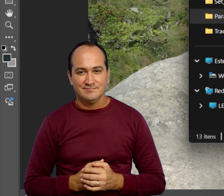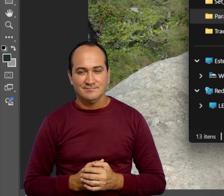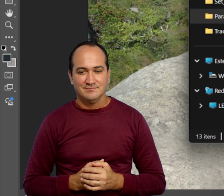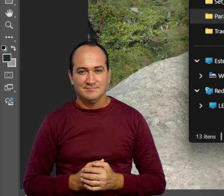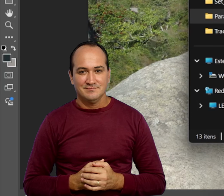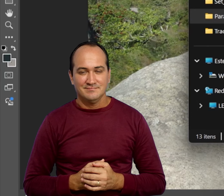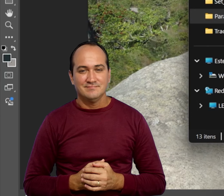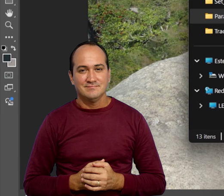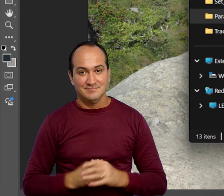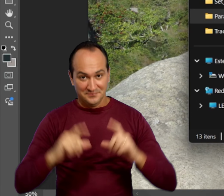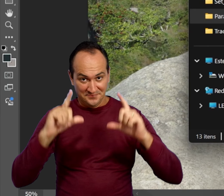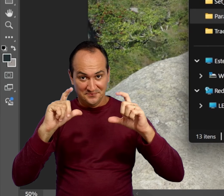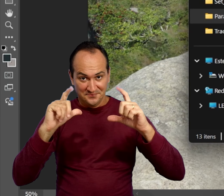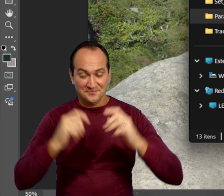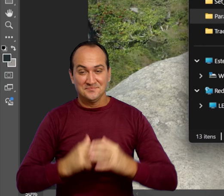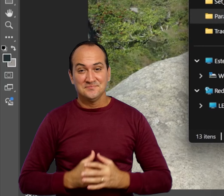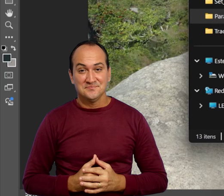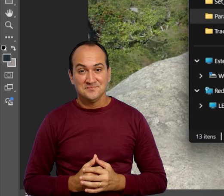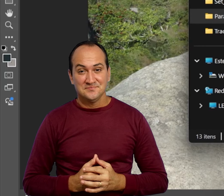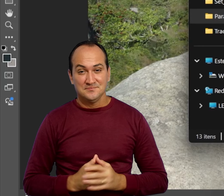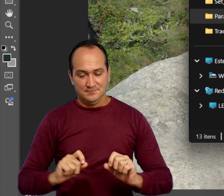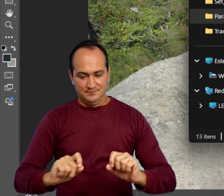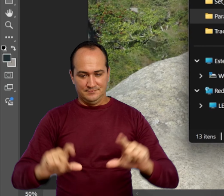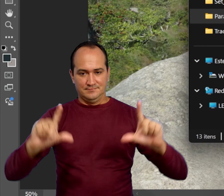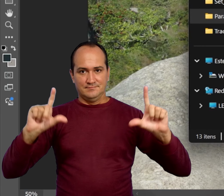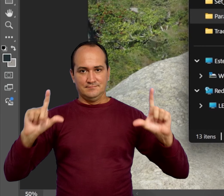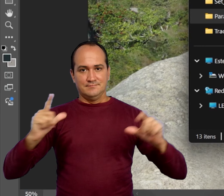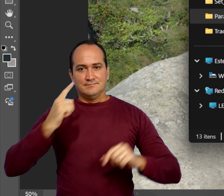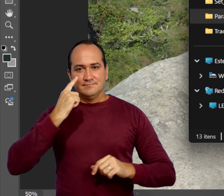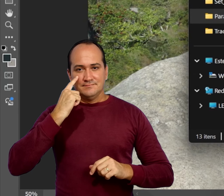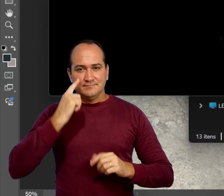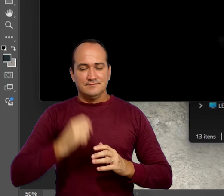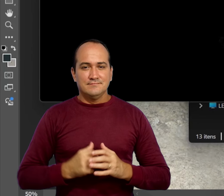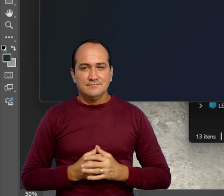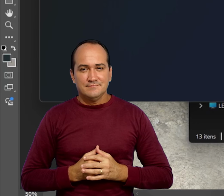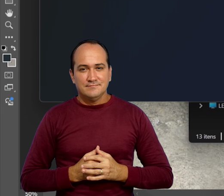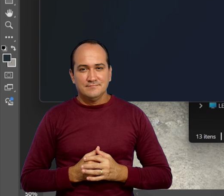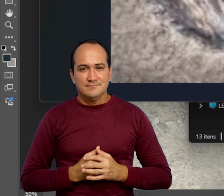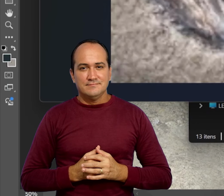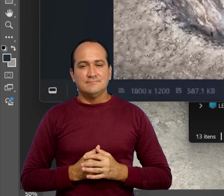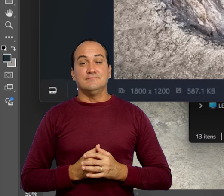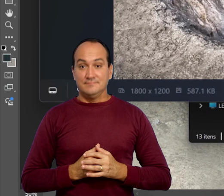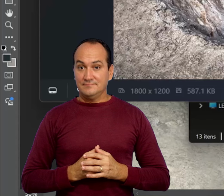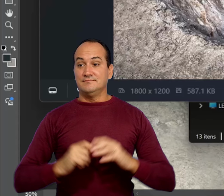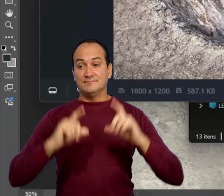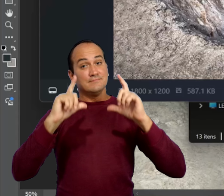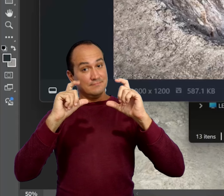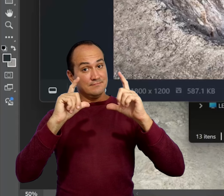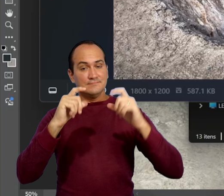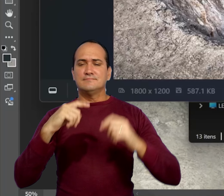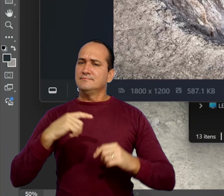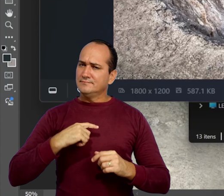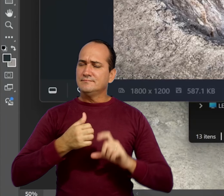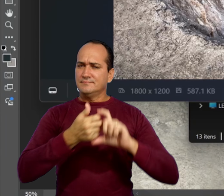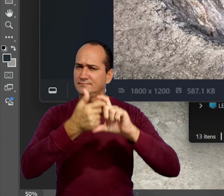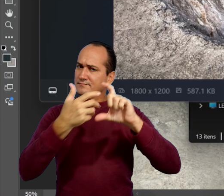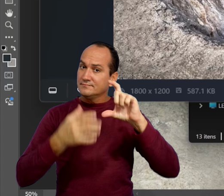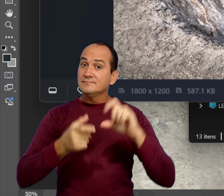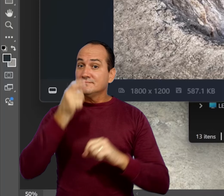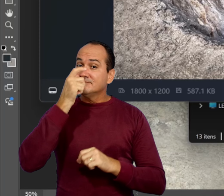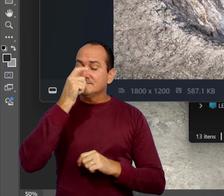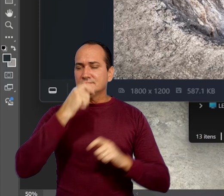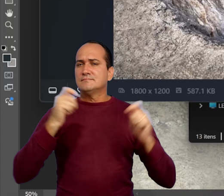aqui, ó, que é uma foto. Vou abrir aqui para vocês verem. Então, essa foto, ela